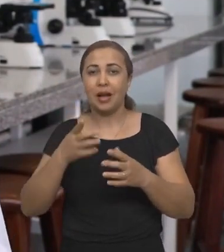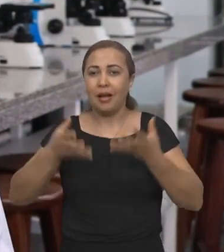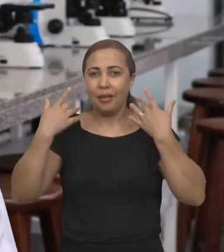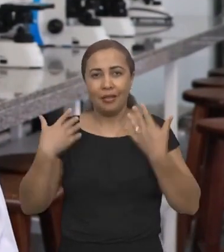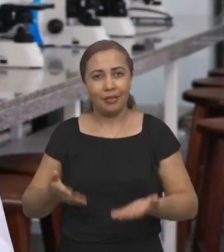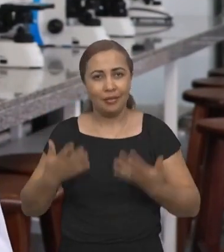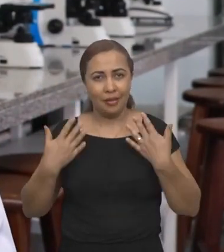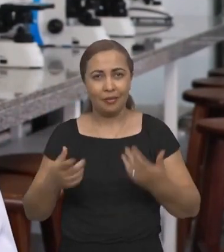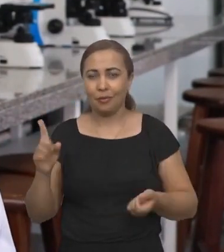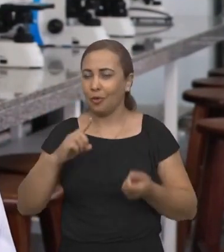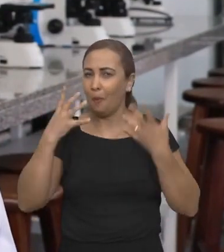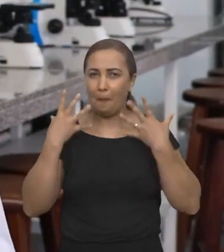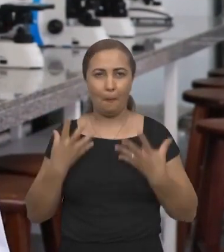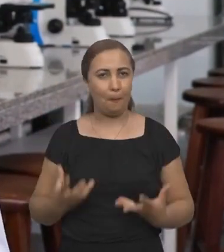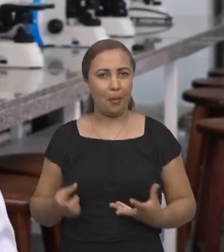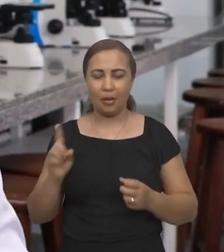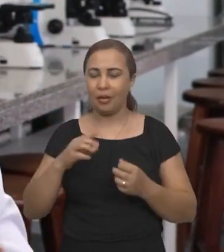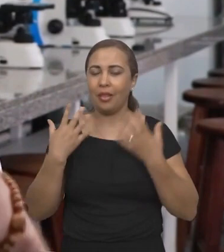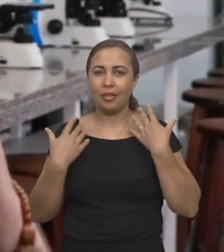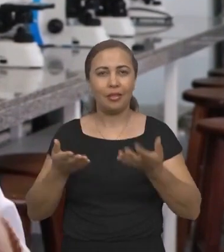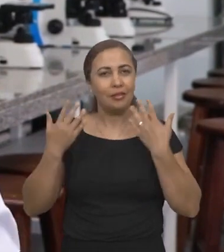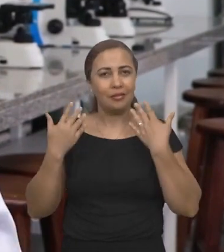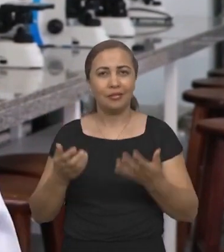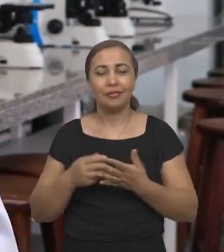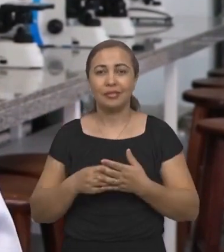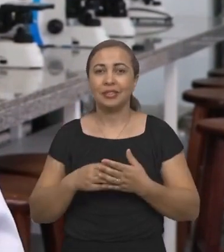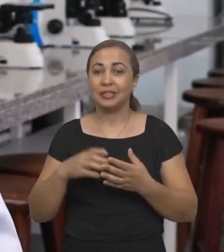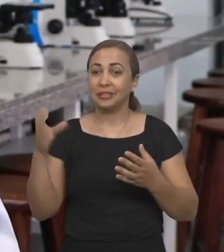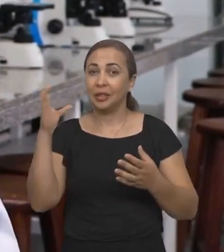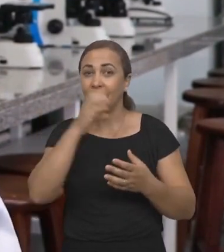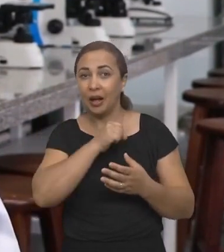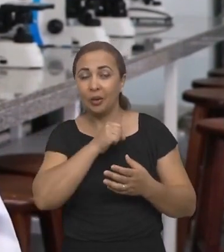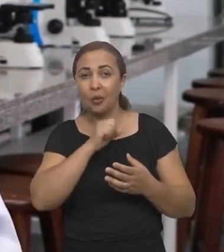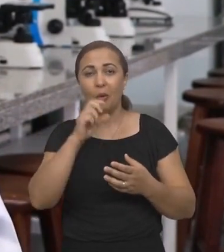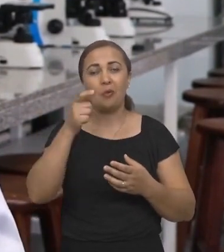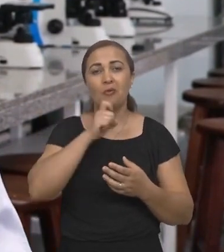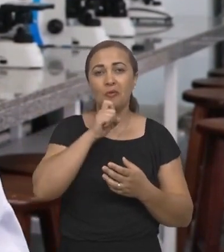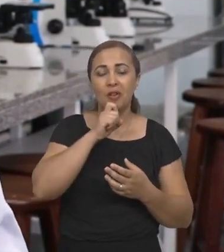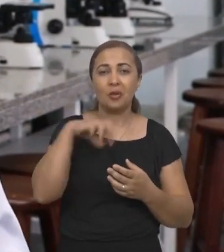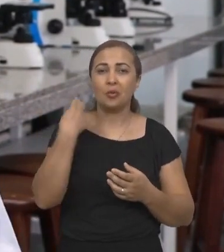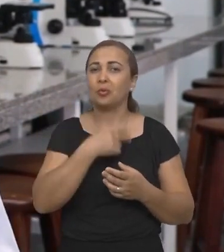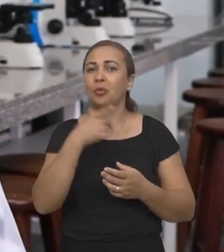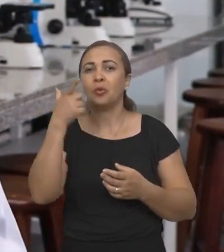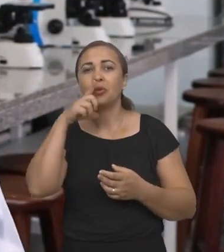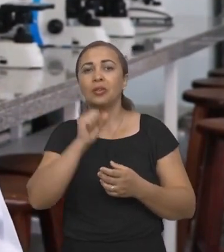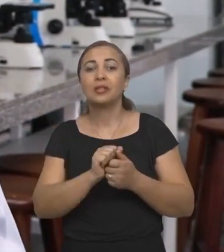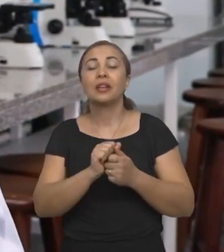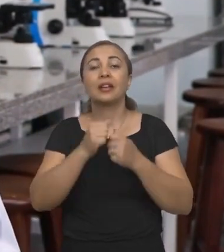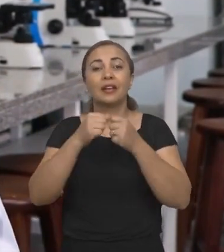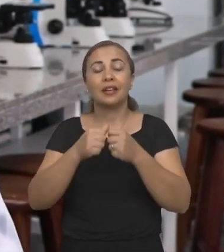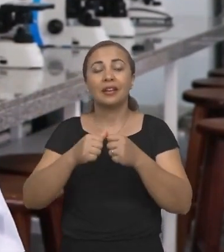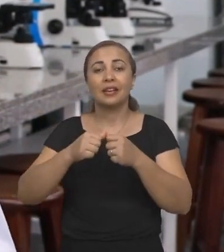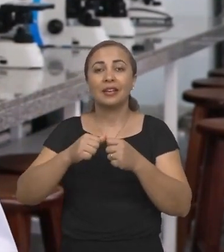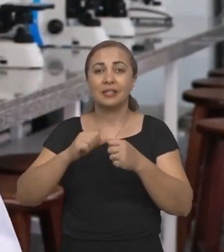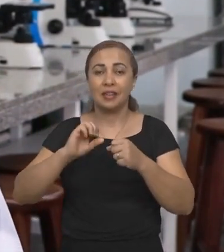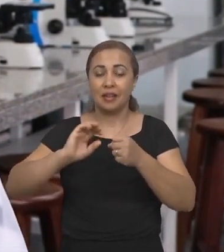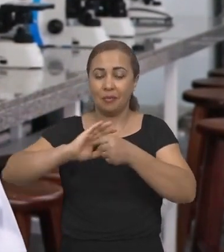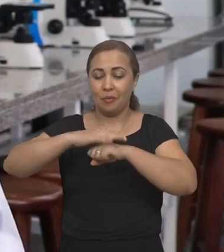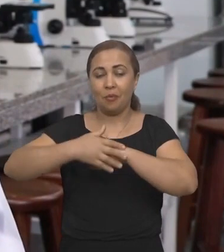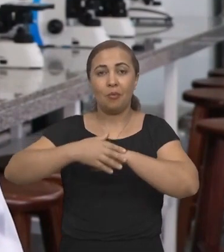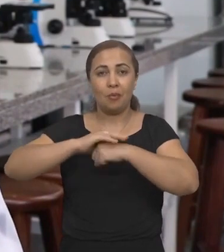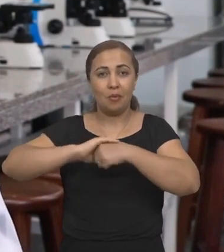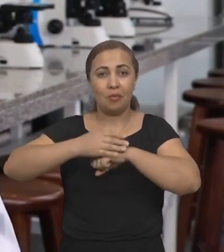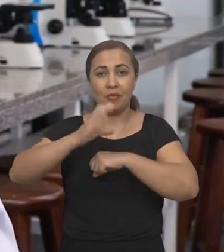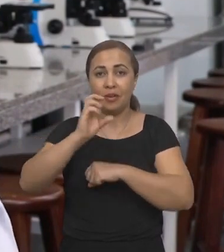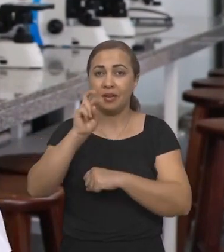após o tratamento por diferentes temperaturas, temperaturas mais elevadas, temperaturas mais baixas, a gente consegue fazer com que essa cera,